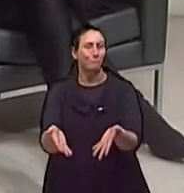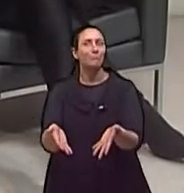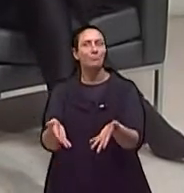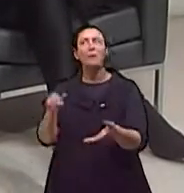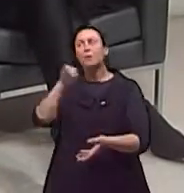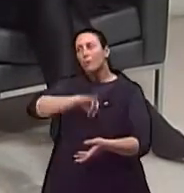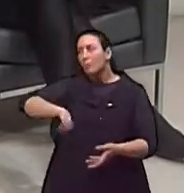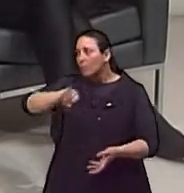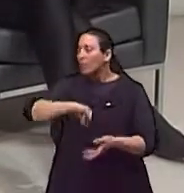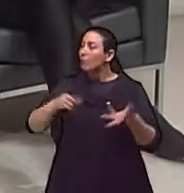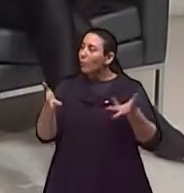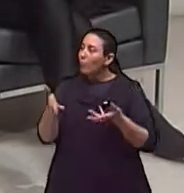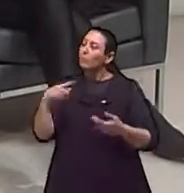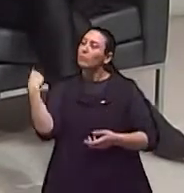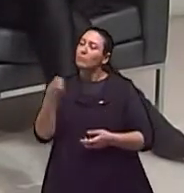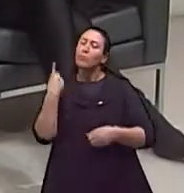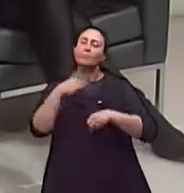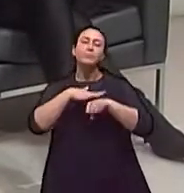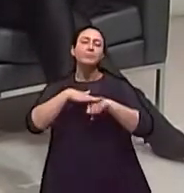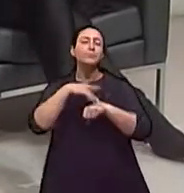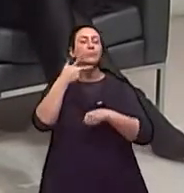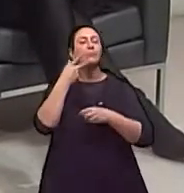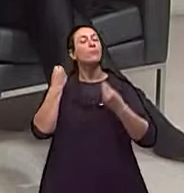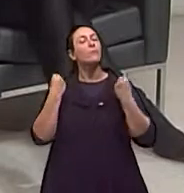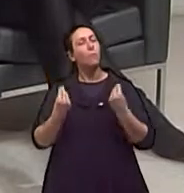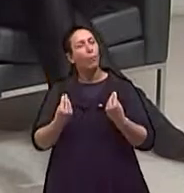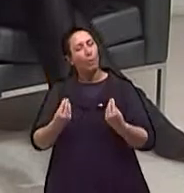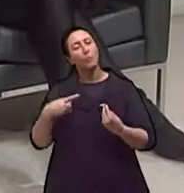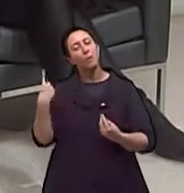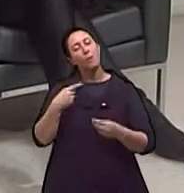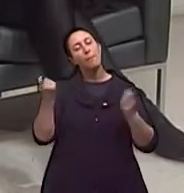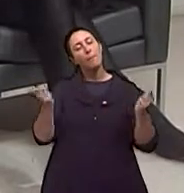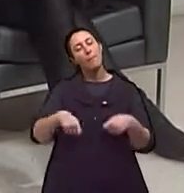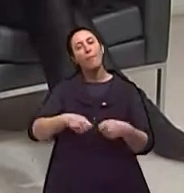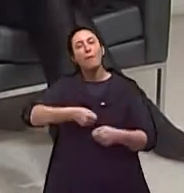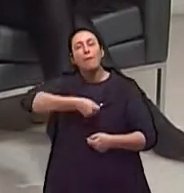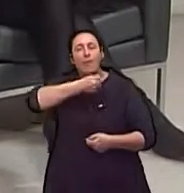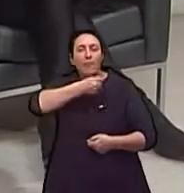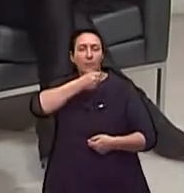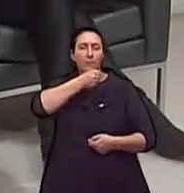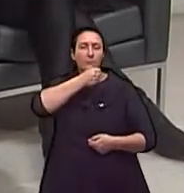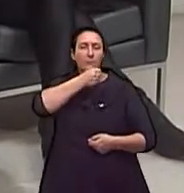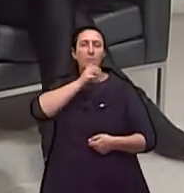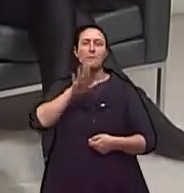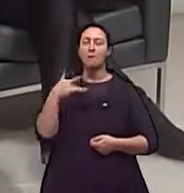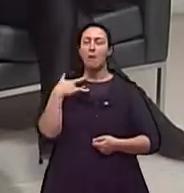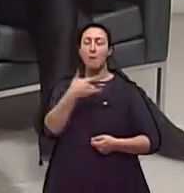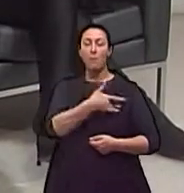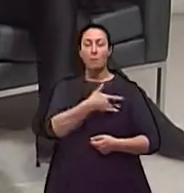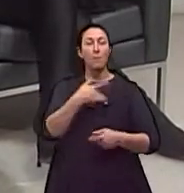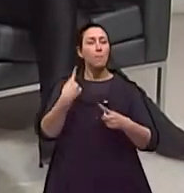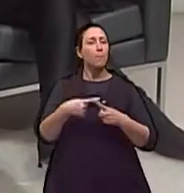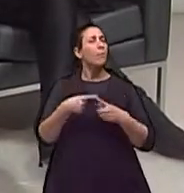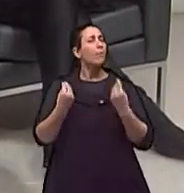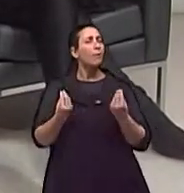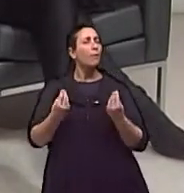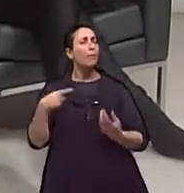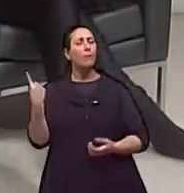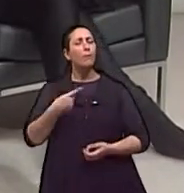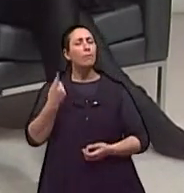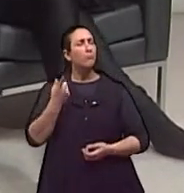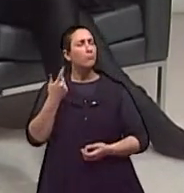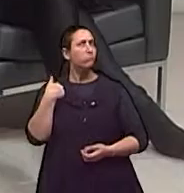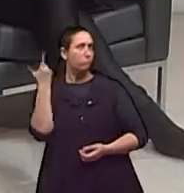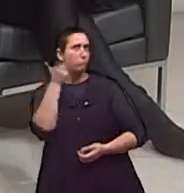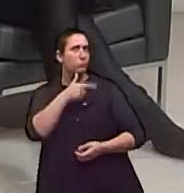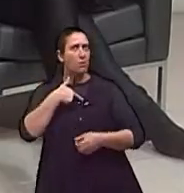precisamos saber como que a gente pode Envelhecer Com saúde mental Afinal como é que a gente vai definir se eu estou